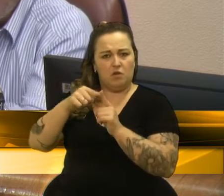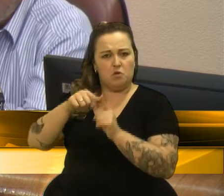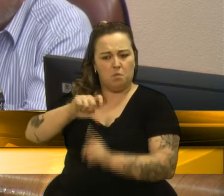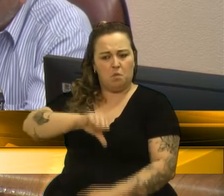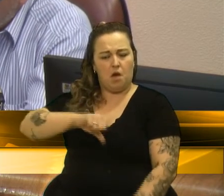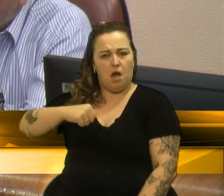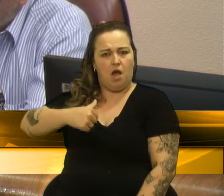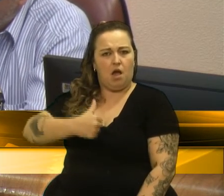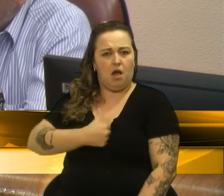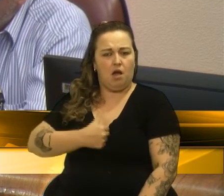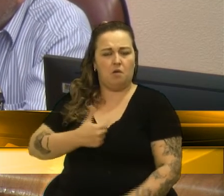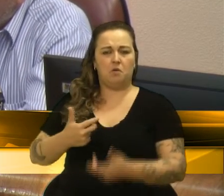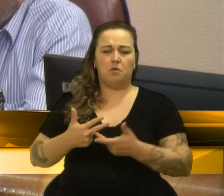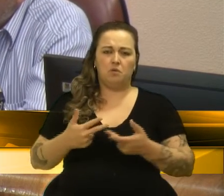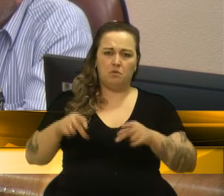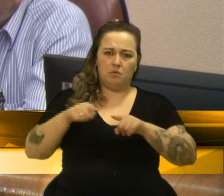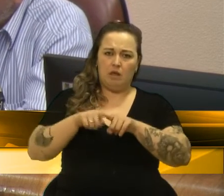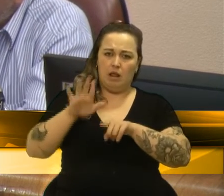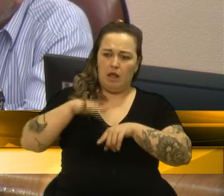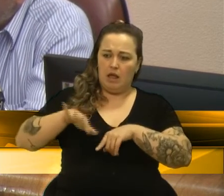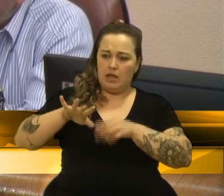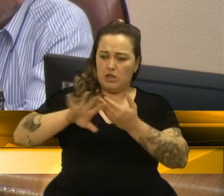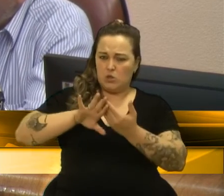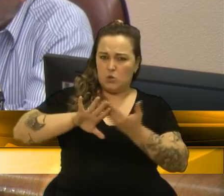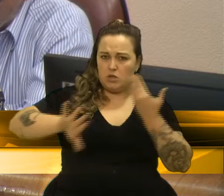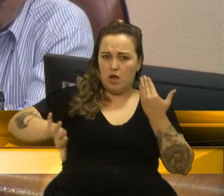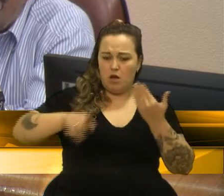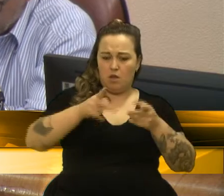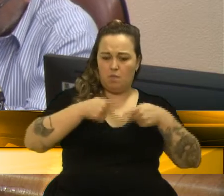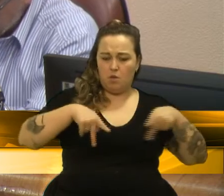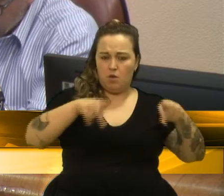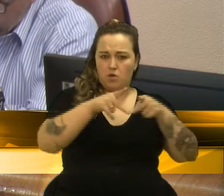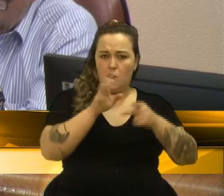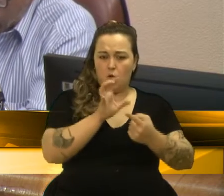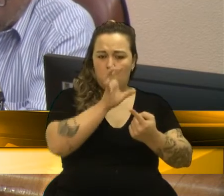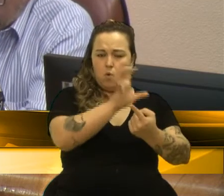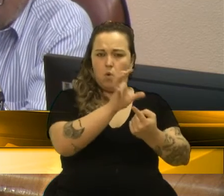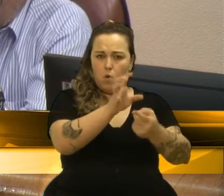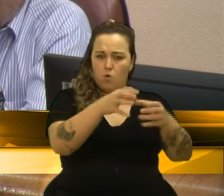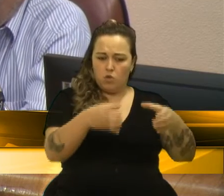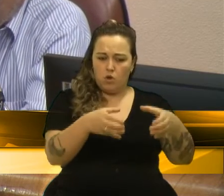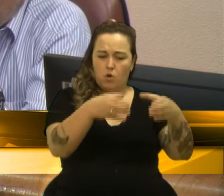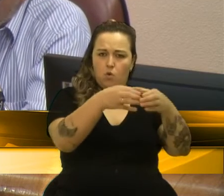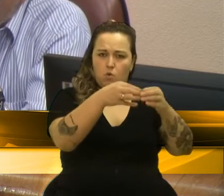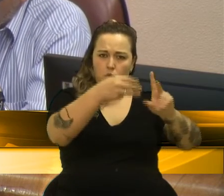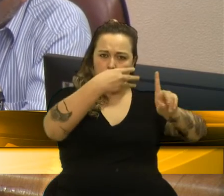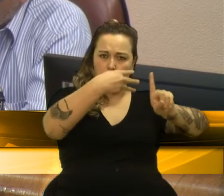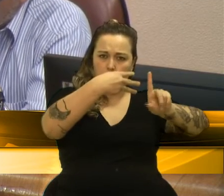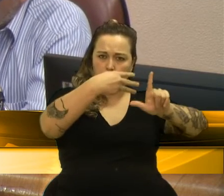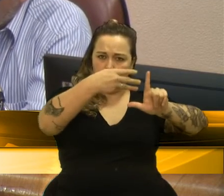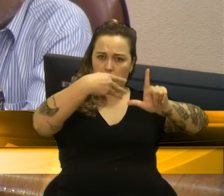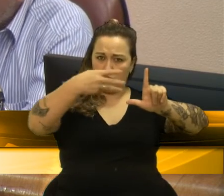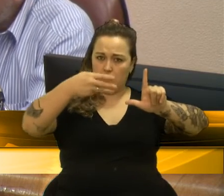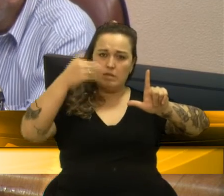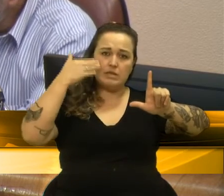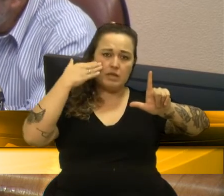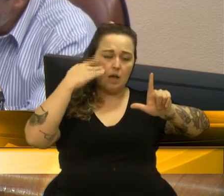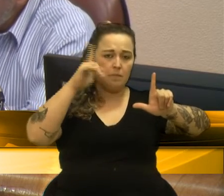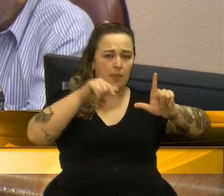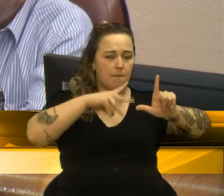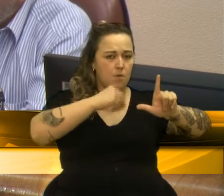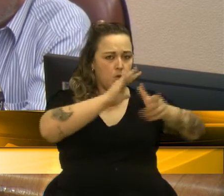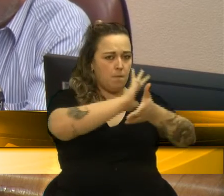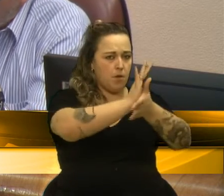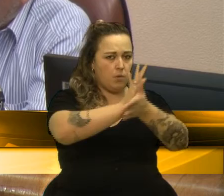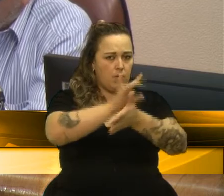sublinhar que a violência moral, física e a exclusão contra a população LGBT é uma realidade latente em nossa cidade, e por também